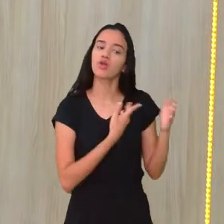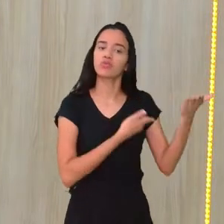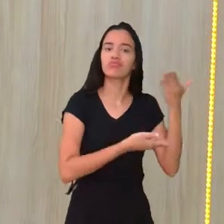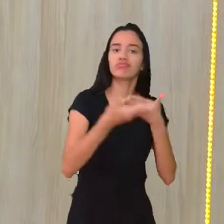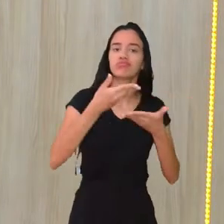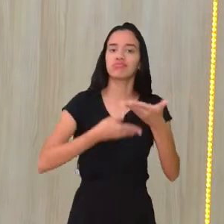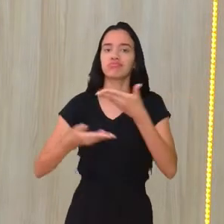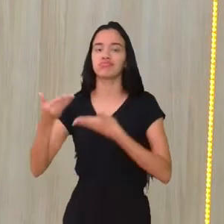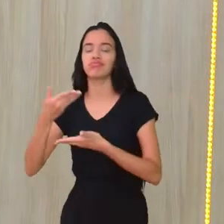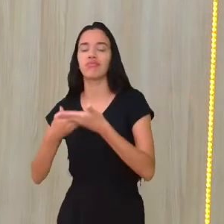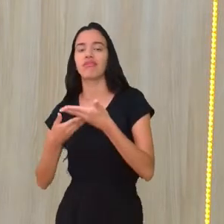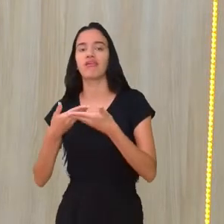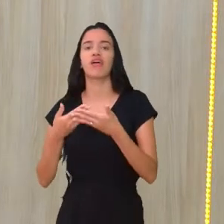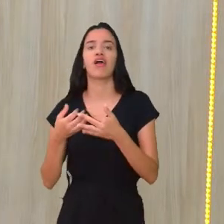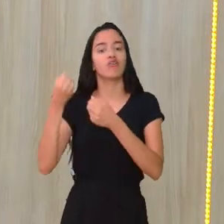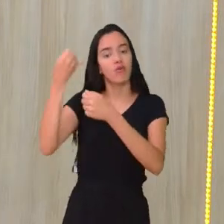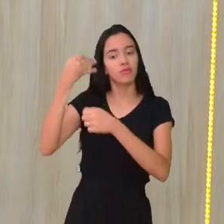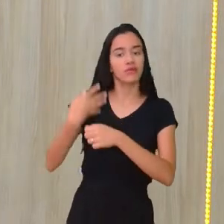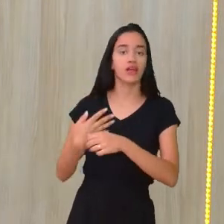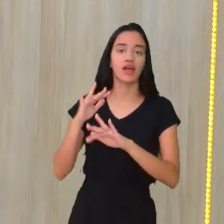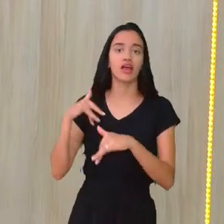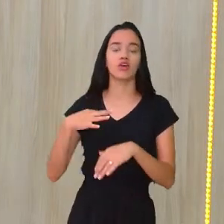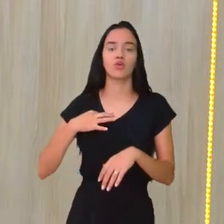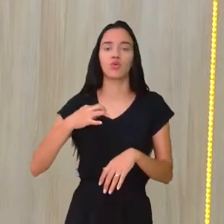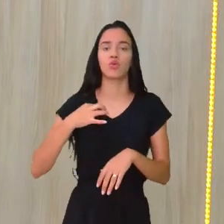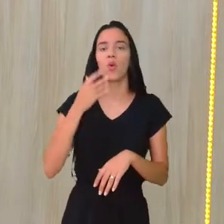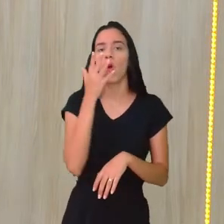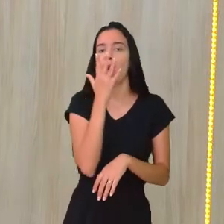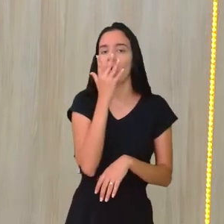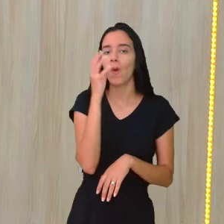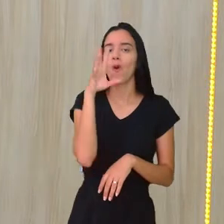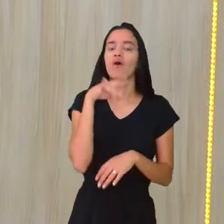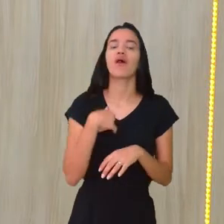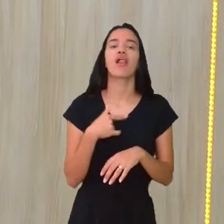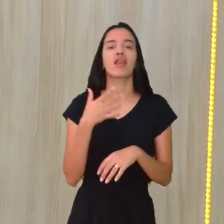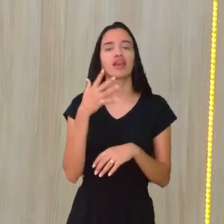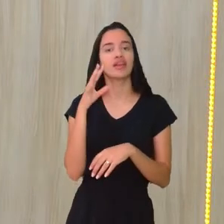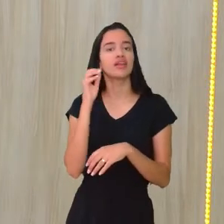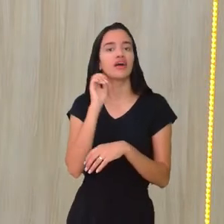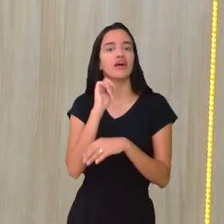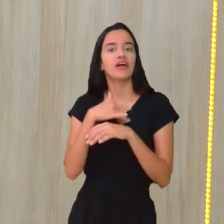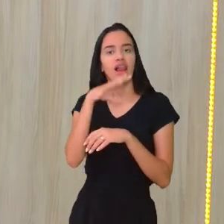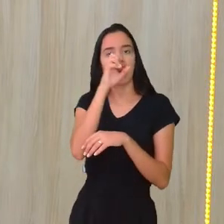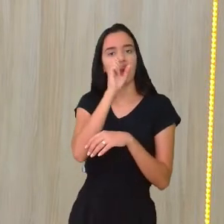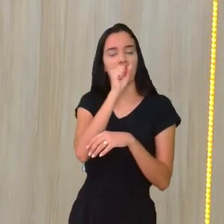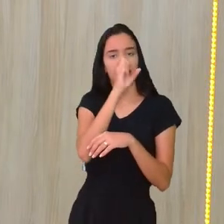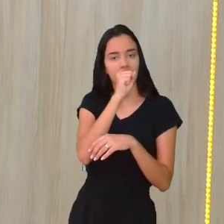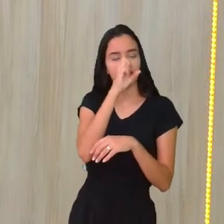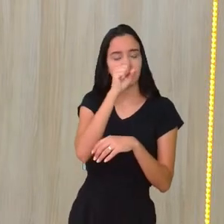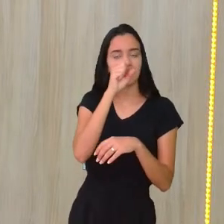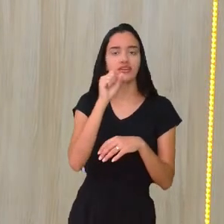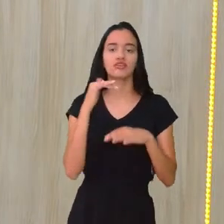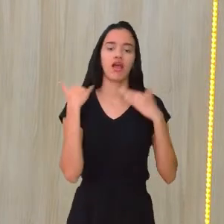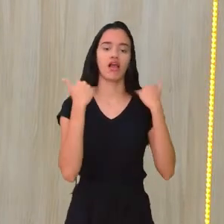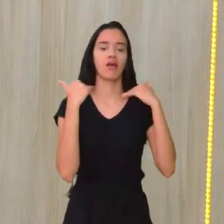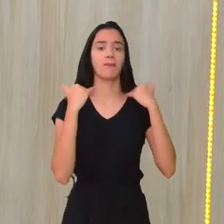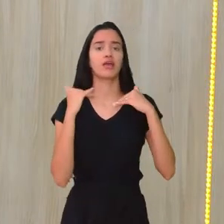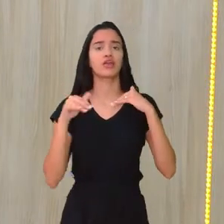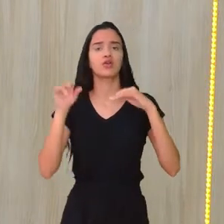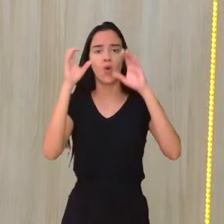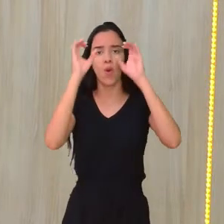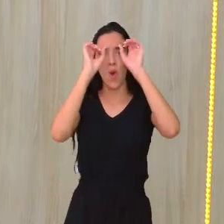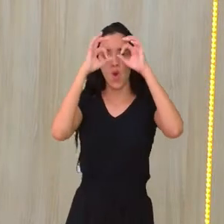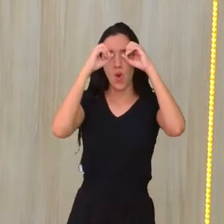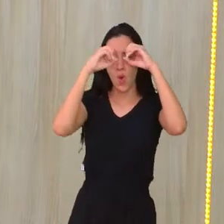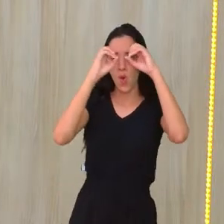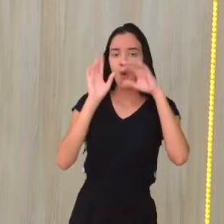interação. Então, vou me autodescrever, eu visto blusa laranja, calça preta, tenho cabelo tamanho médio, uso óculos,